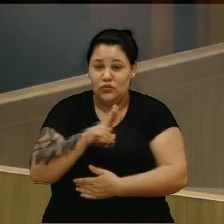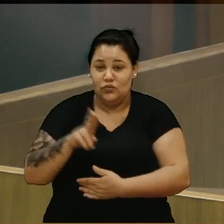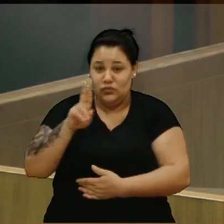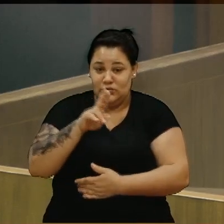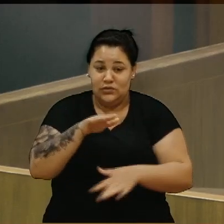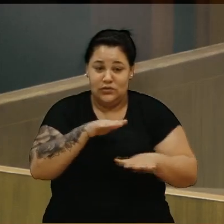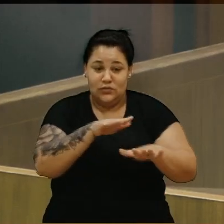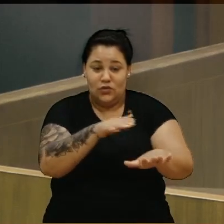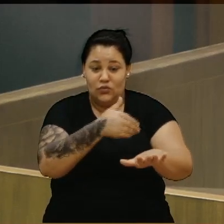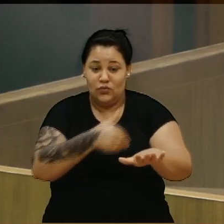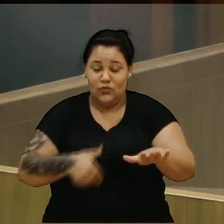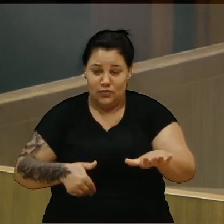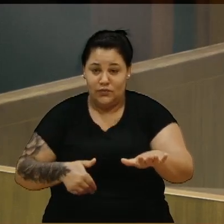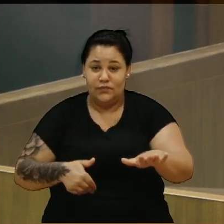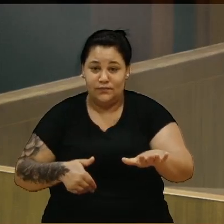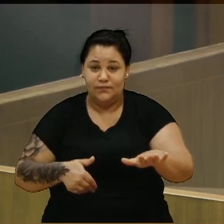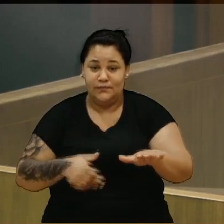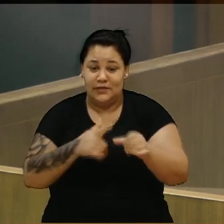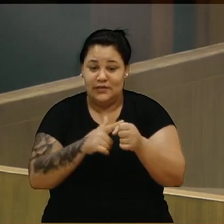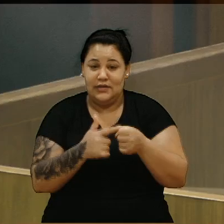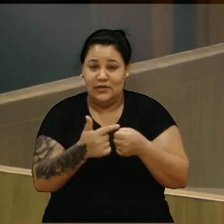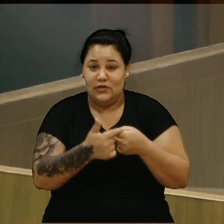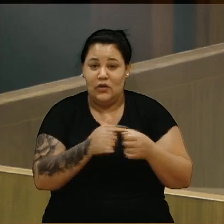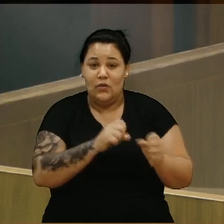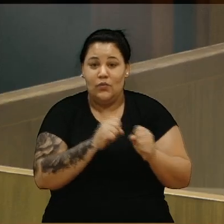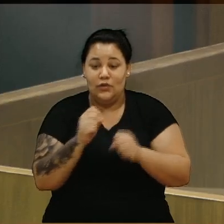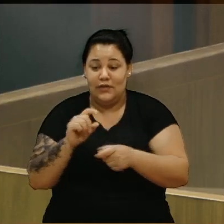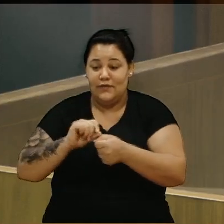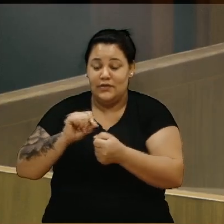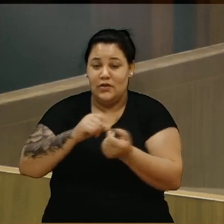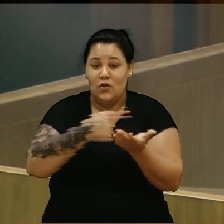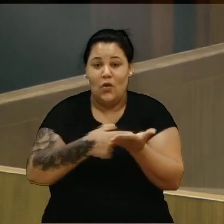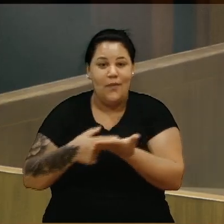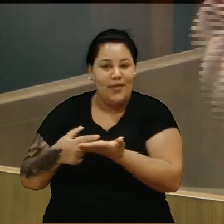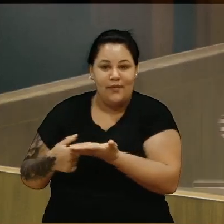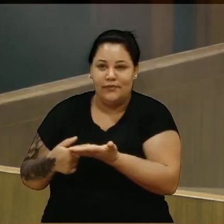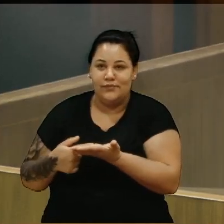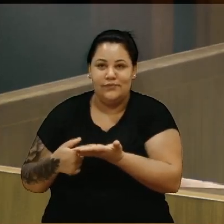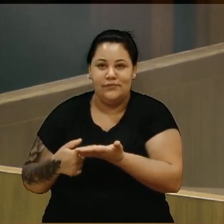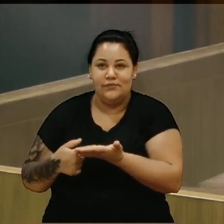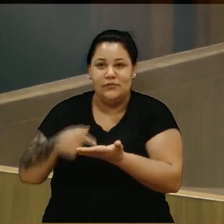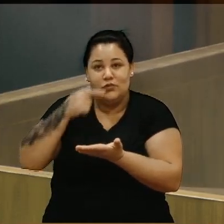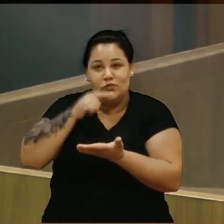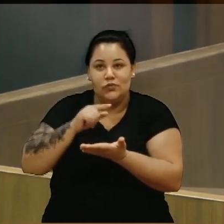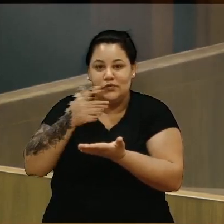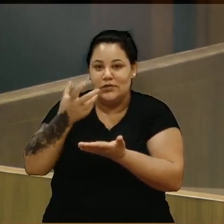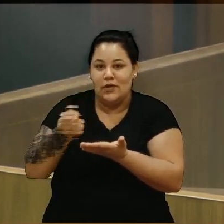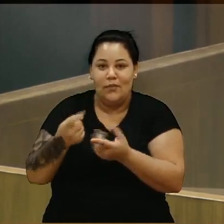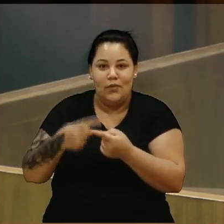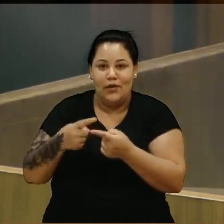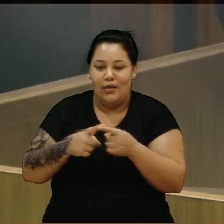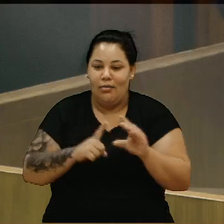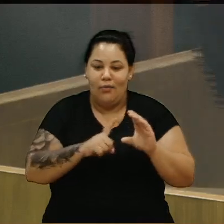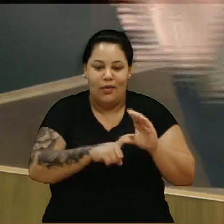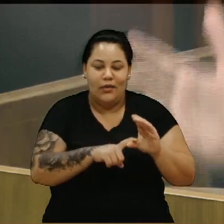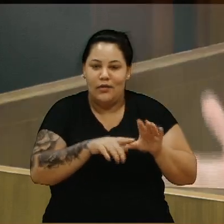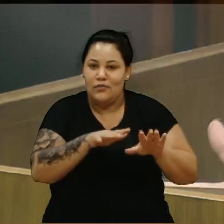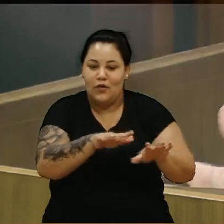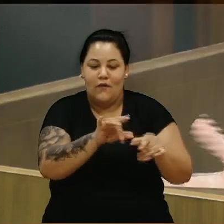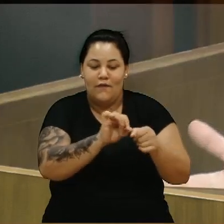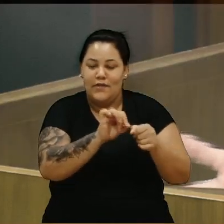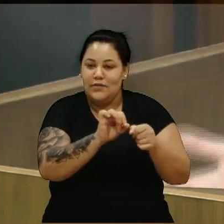público para se locomover pela cidade, para poder fazer suas agendas, é inimaginável, porque depender do transporte vai fazer com que a gente termine